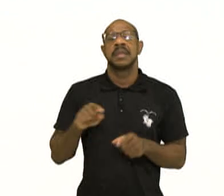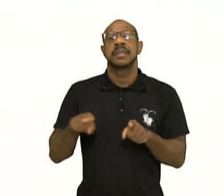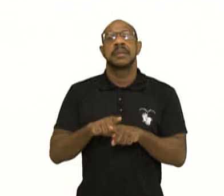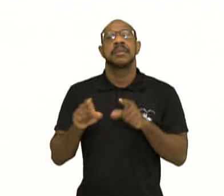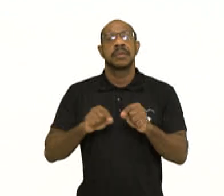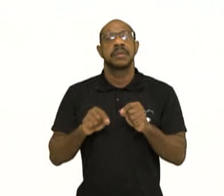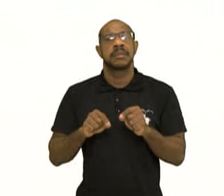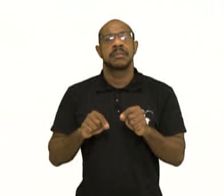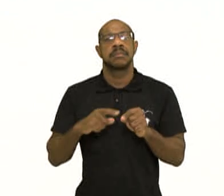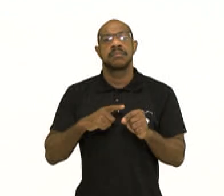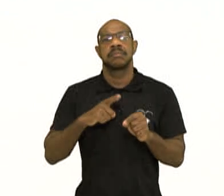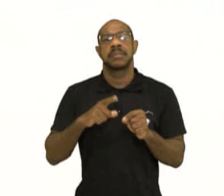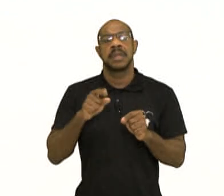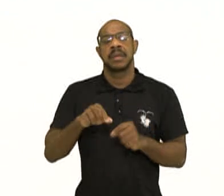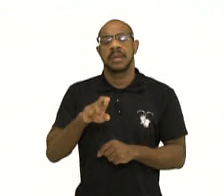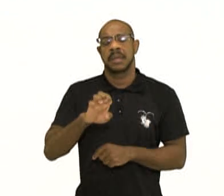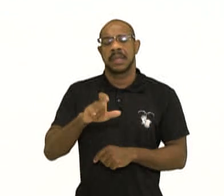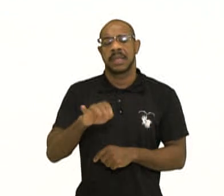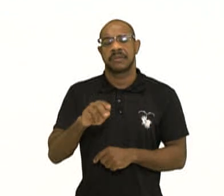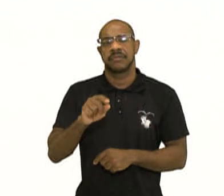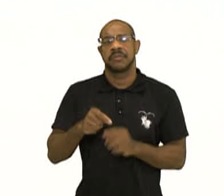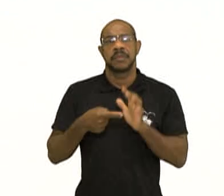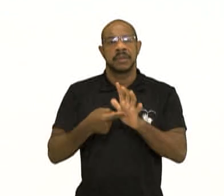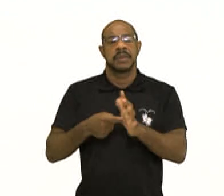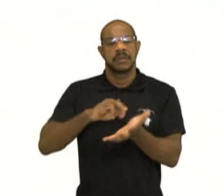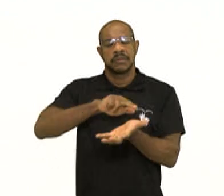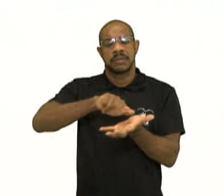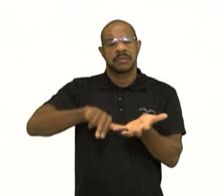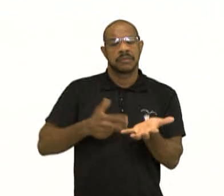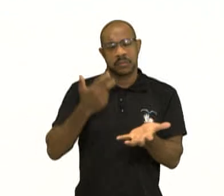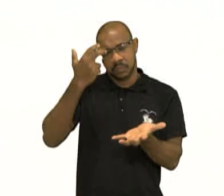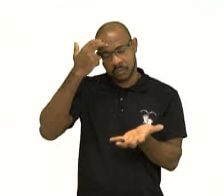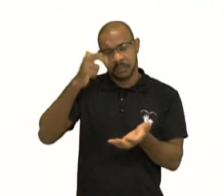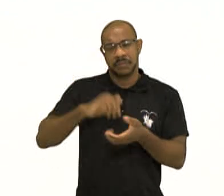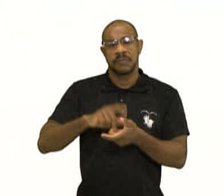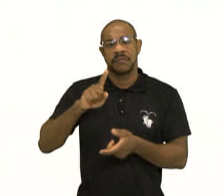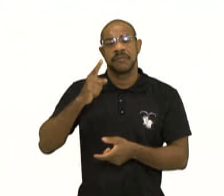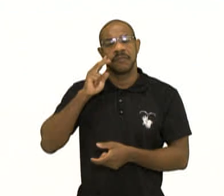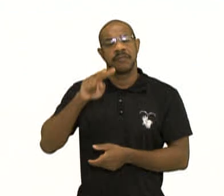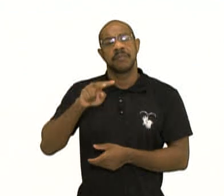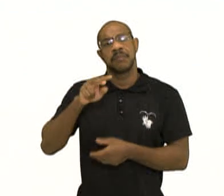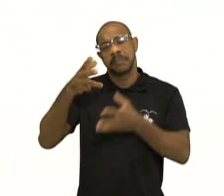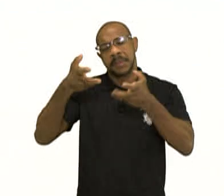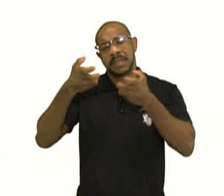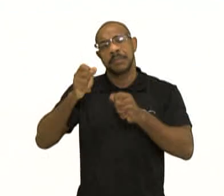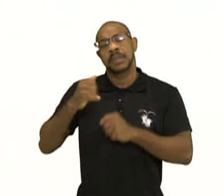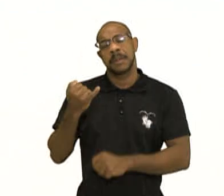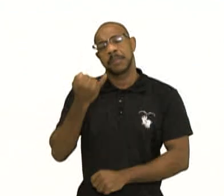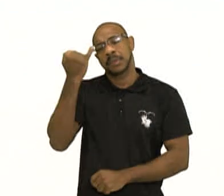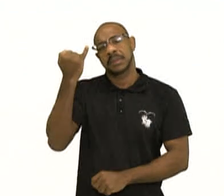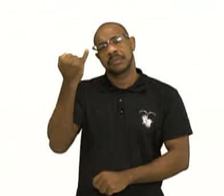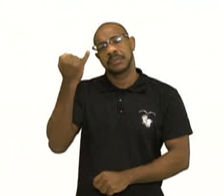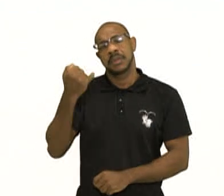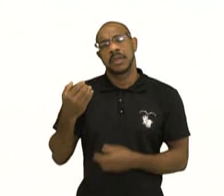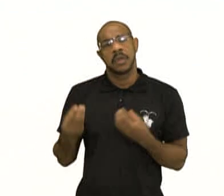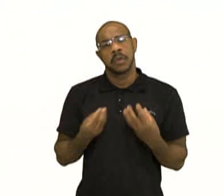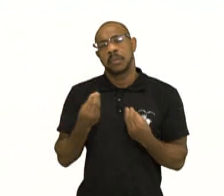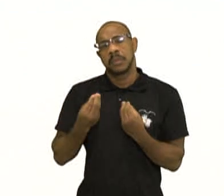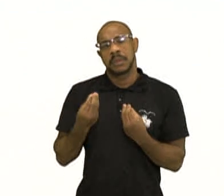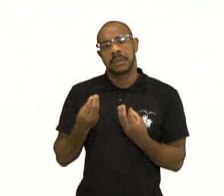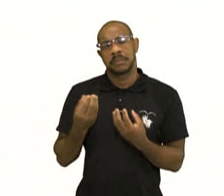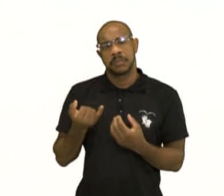das noções de relativismo e da diversidade cultural. Veja que é importante e como é bom enfatizar e explicitar essa